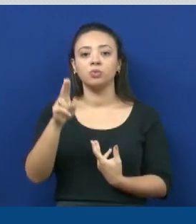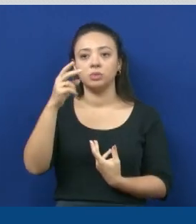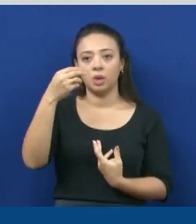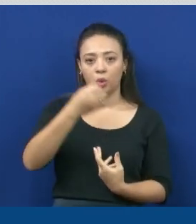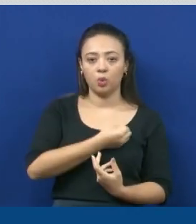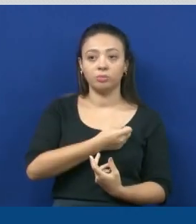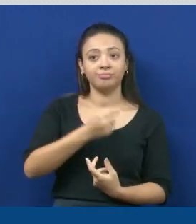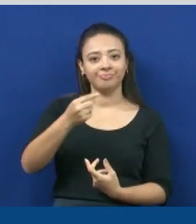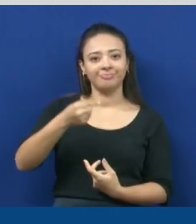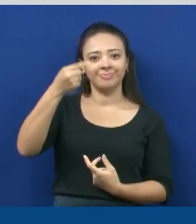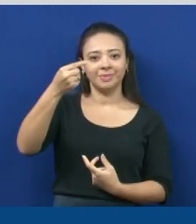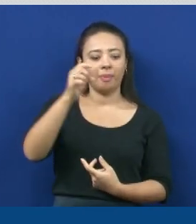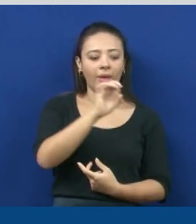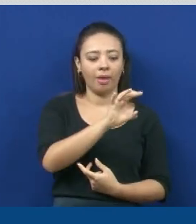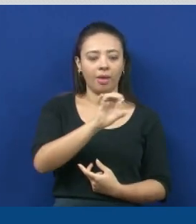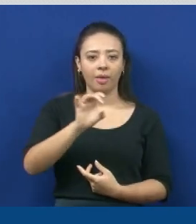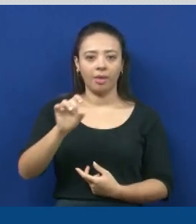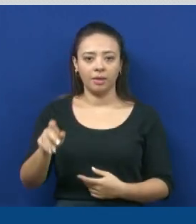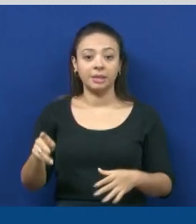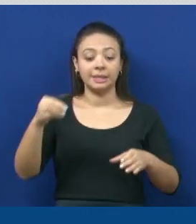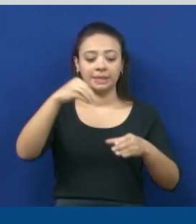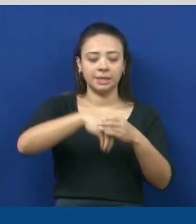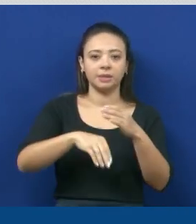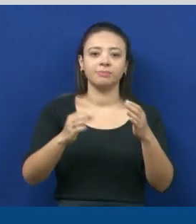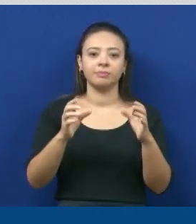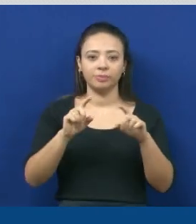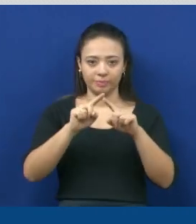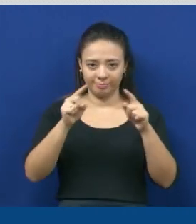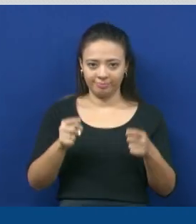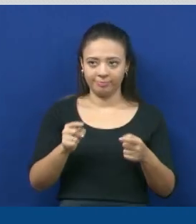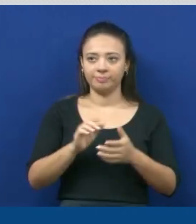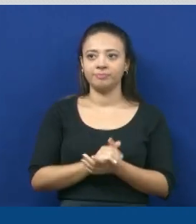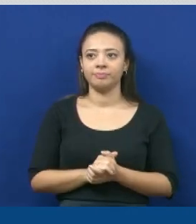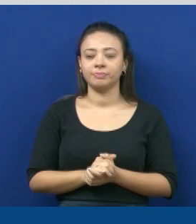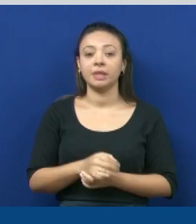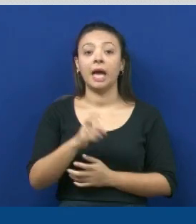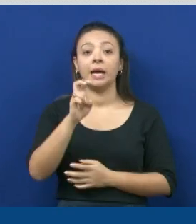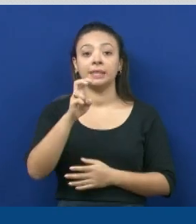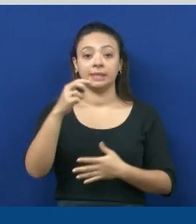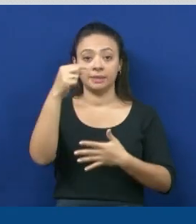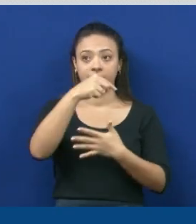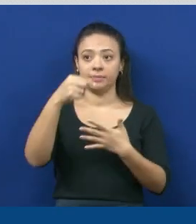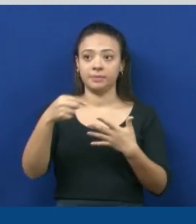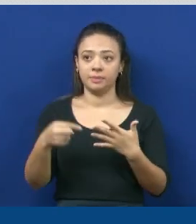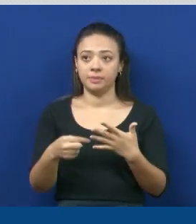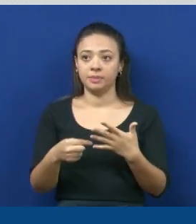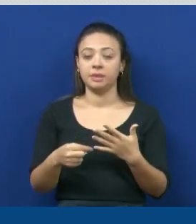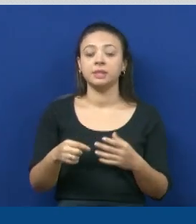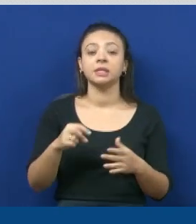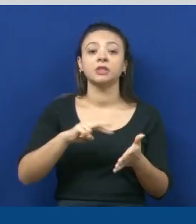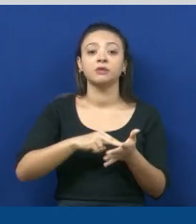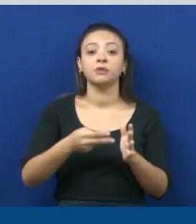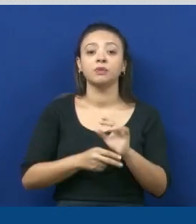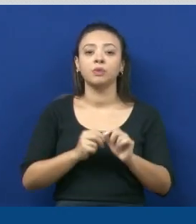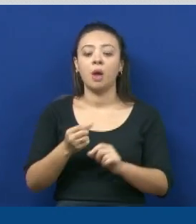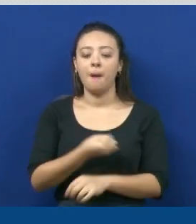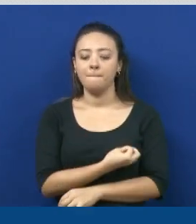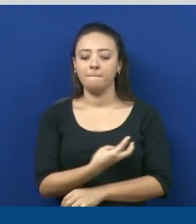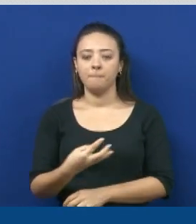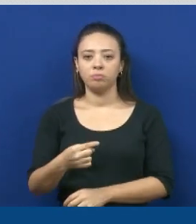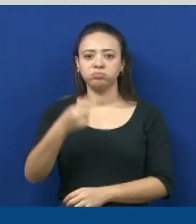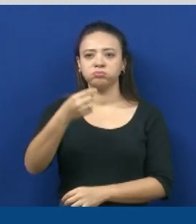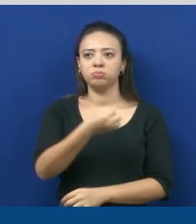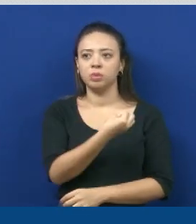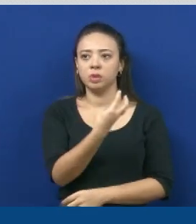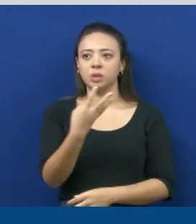quinta propriedade. A quinta propriedade trata-se da potência de um quociente. Opa, quociente? O que é isso? É,